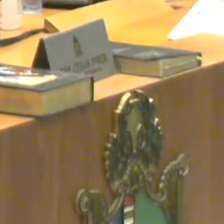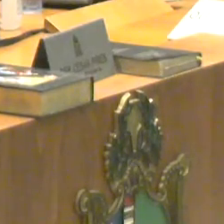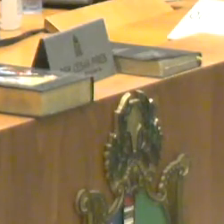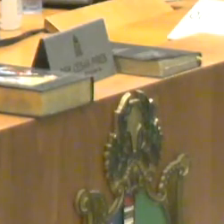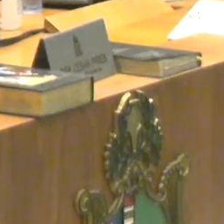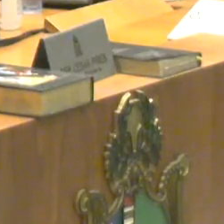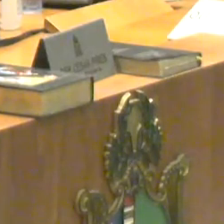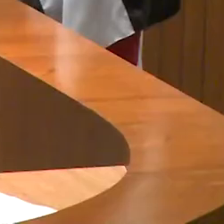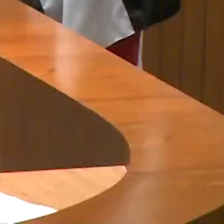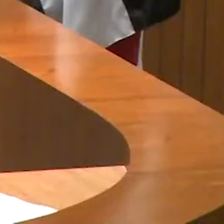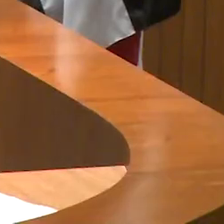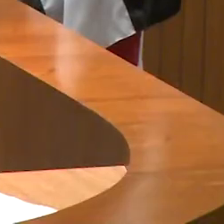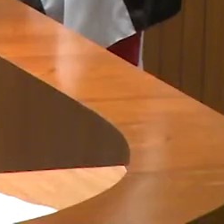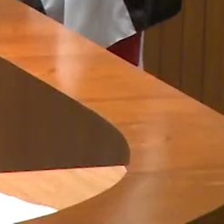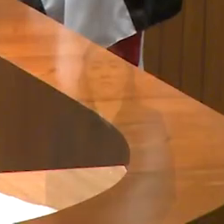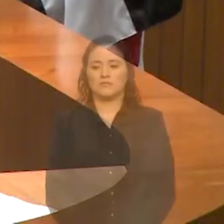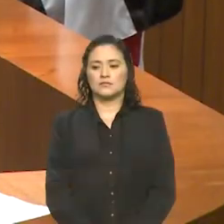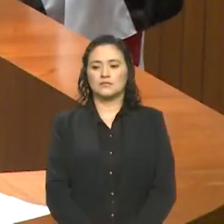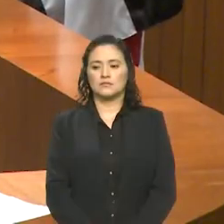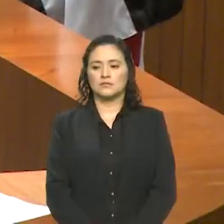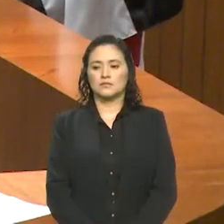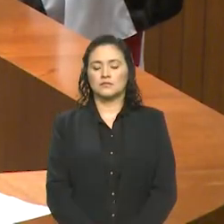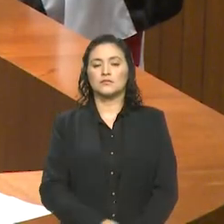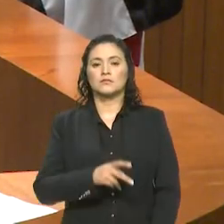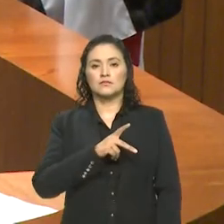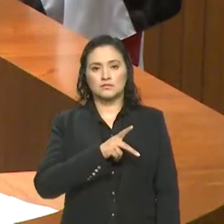Senhor presidente, demais membros da mesa,